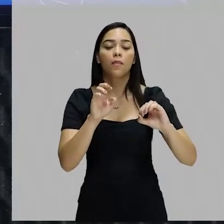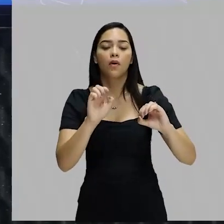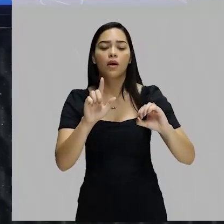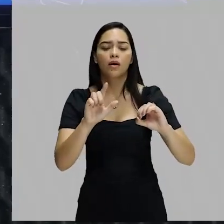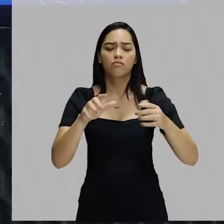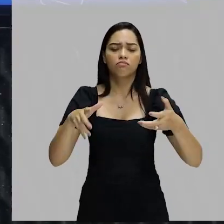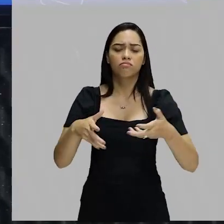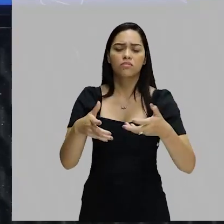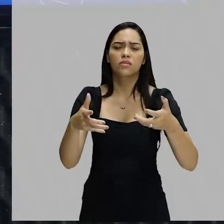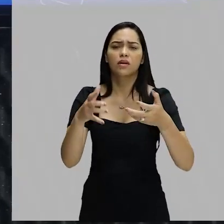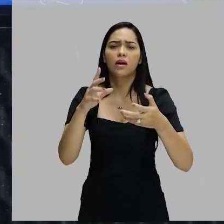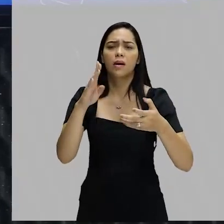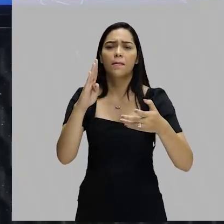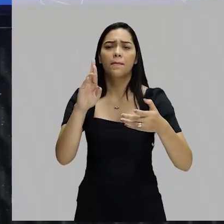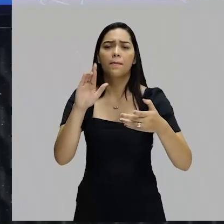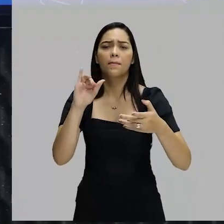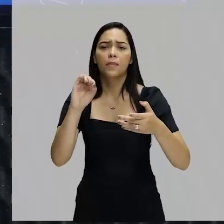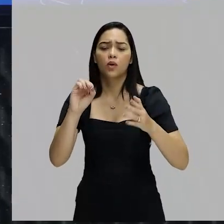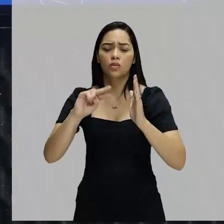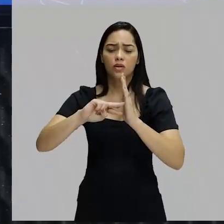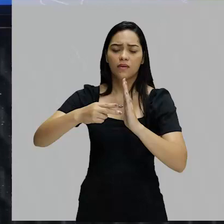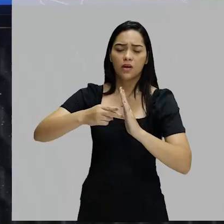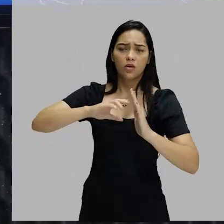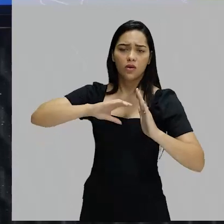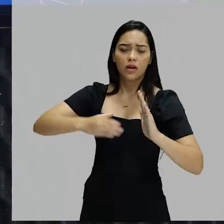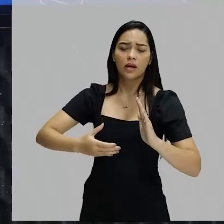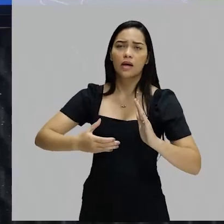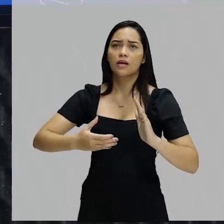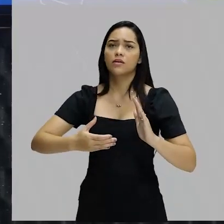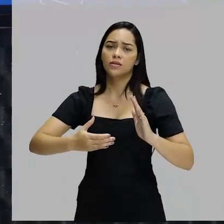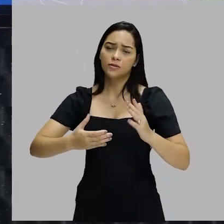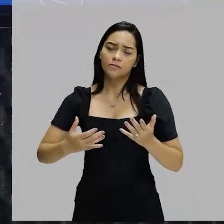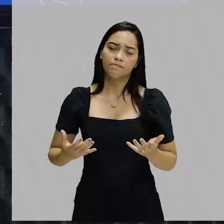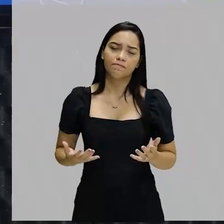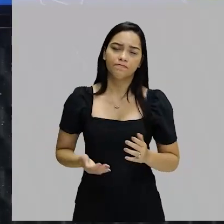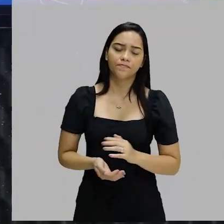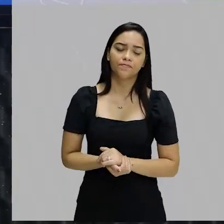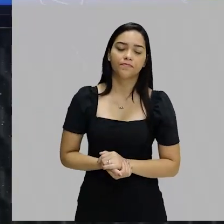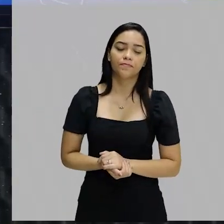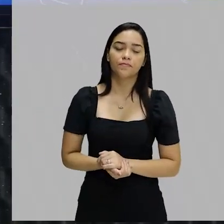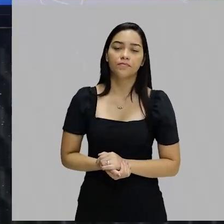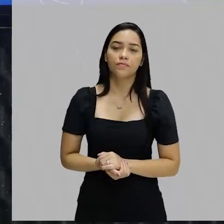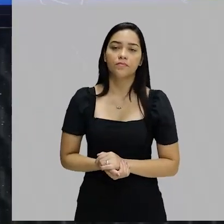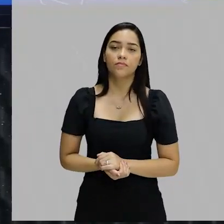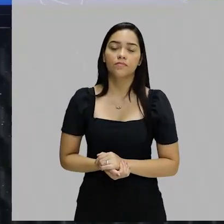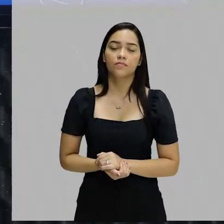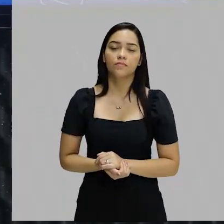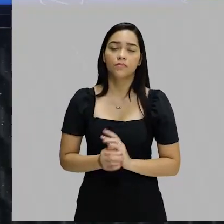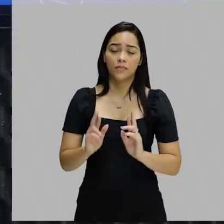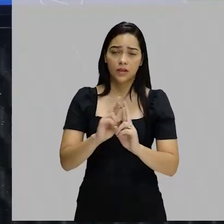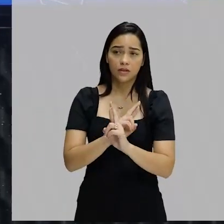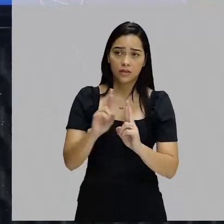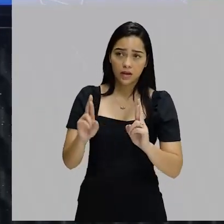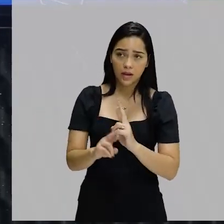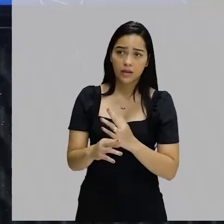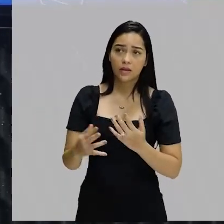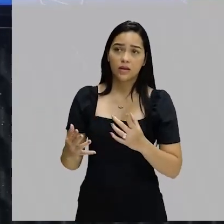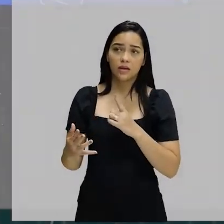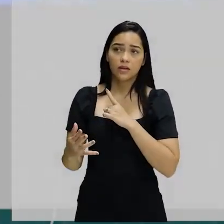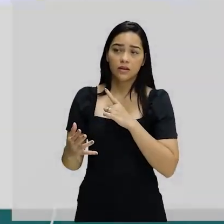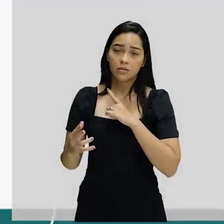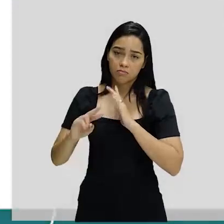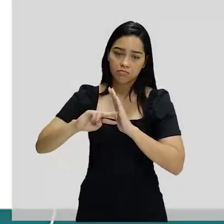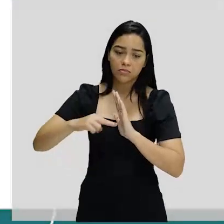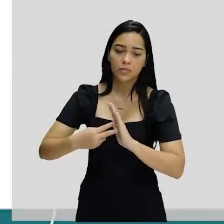vocês conhecem essa palavra? Brio significa coragem, né? Hombridade, né? Dignidade, mais relacionado a